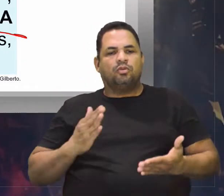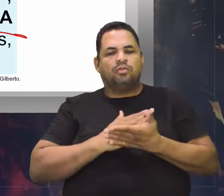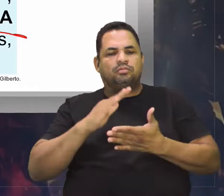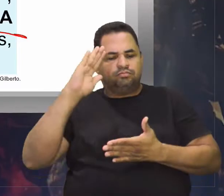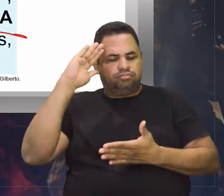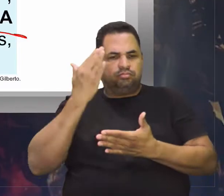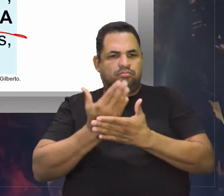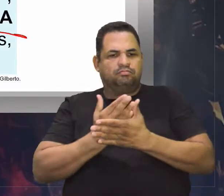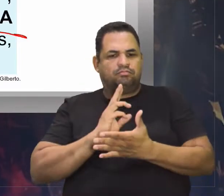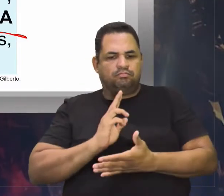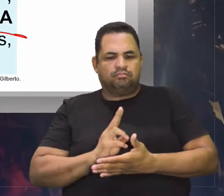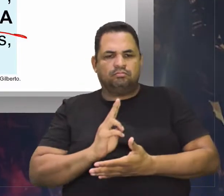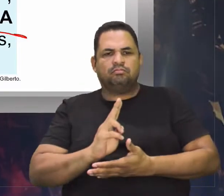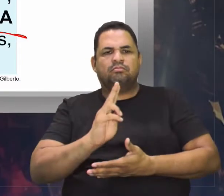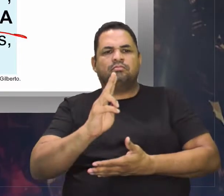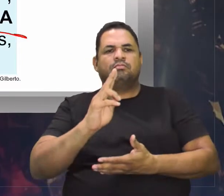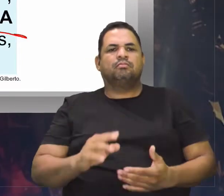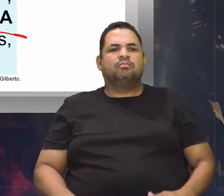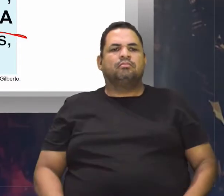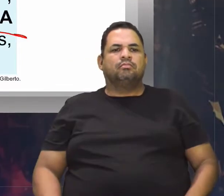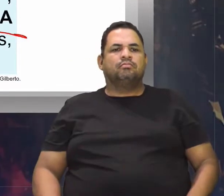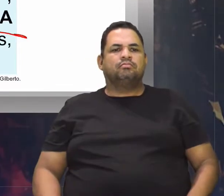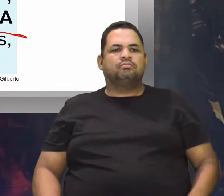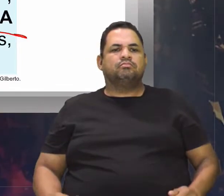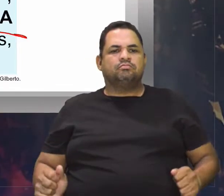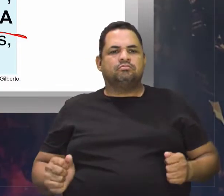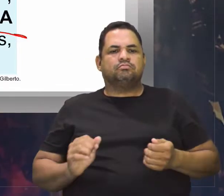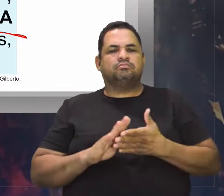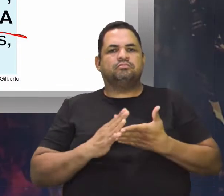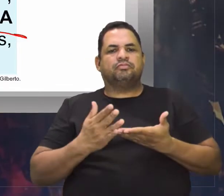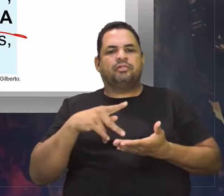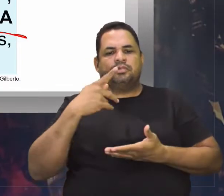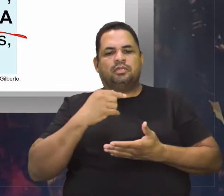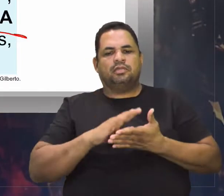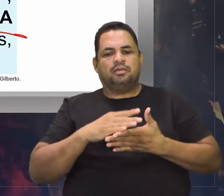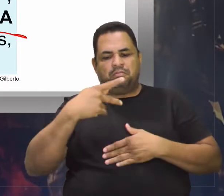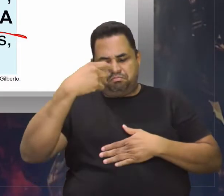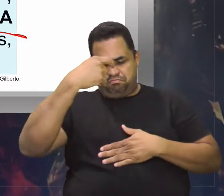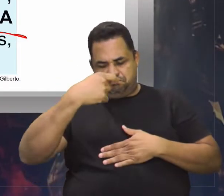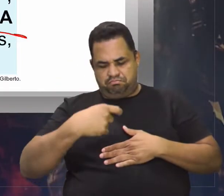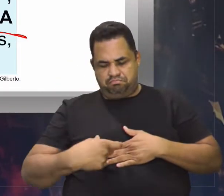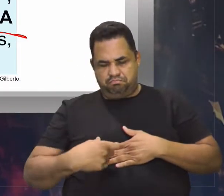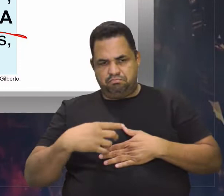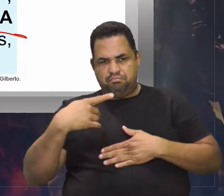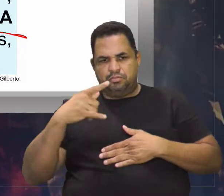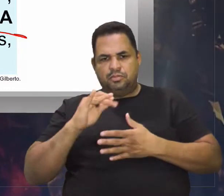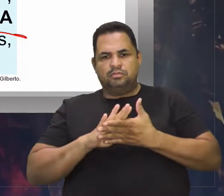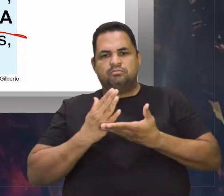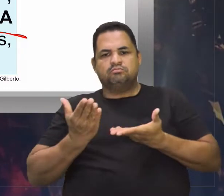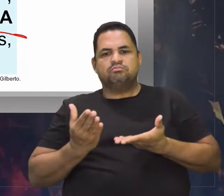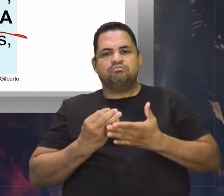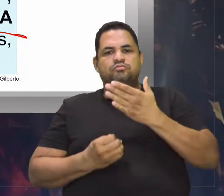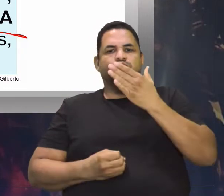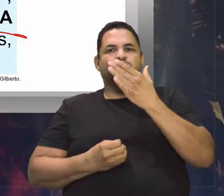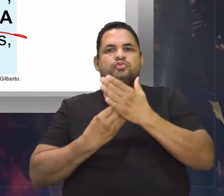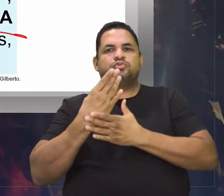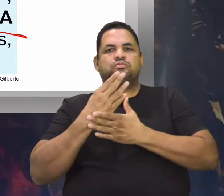a ter seguidores dele como profeta enviado por Deus.